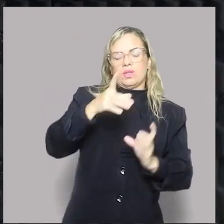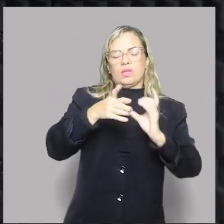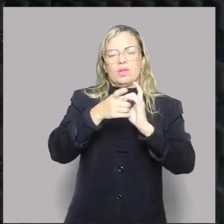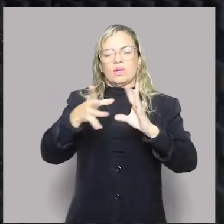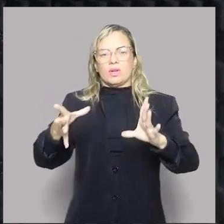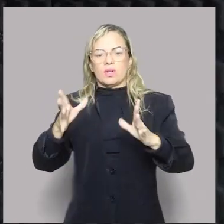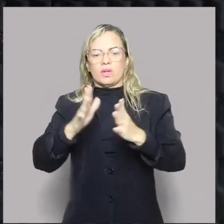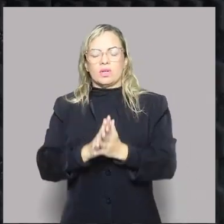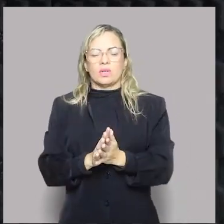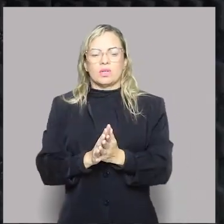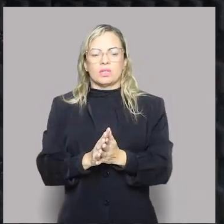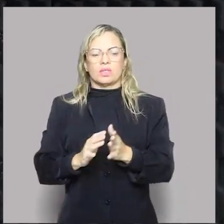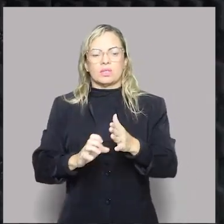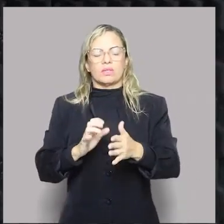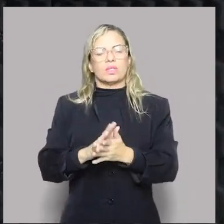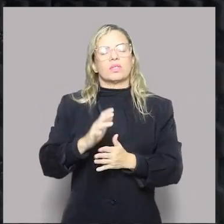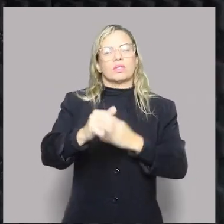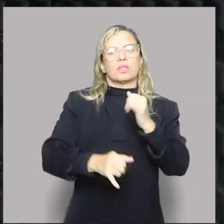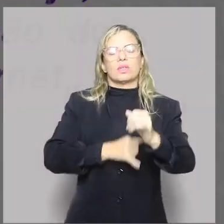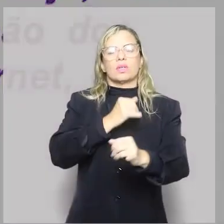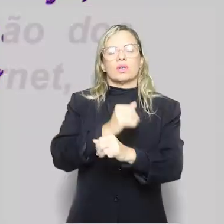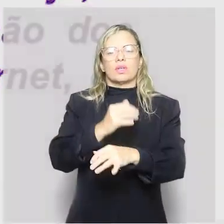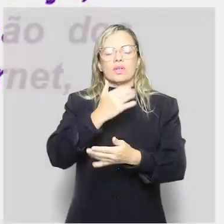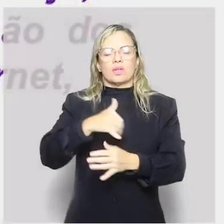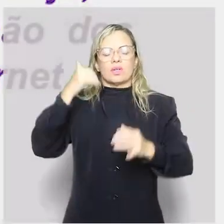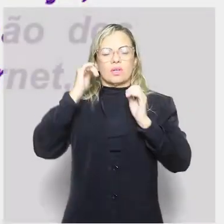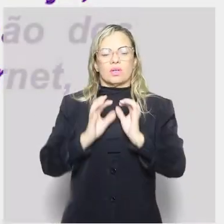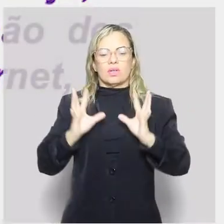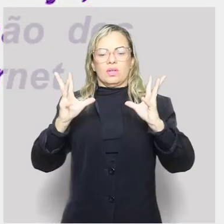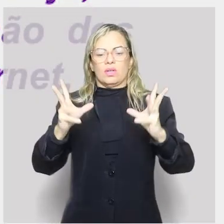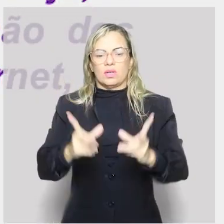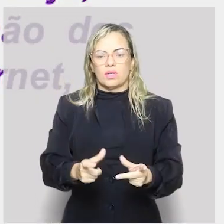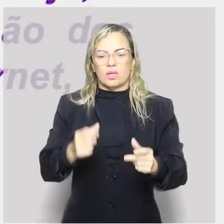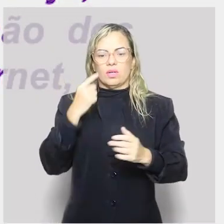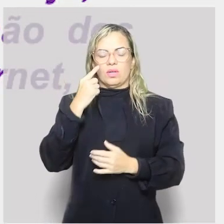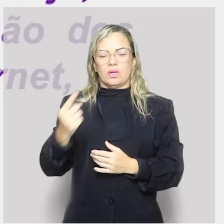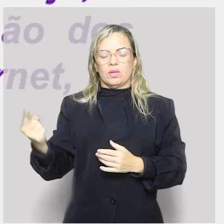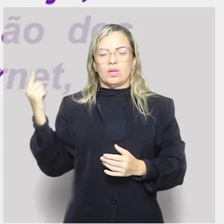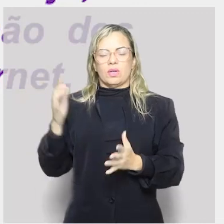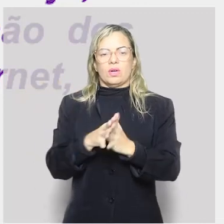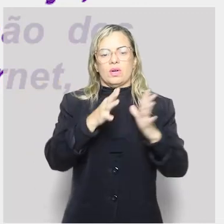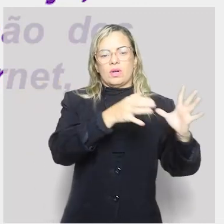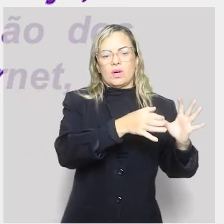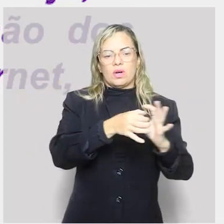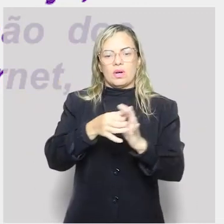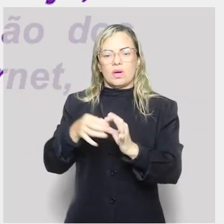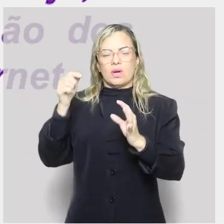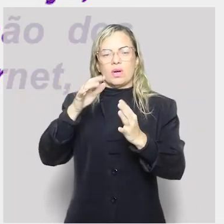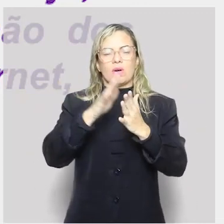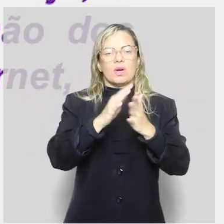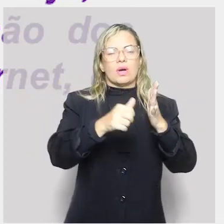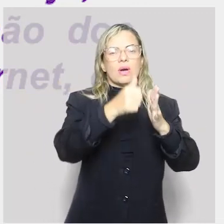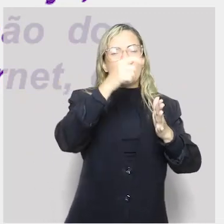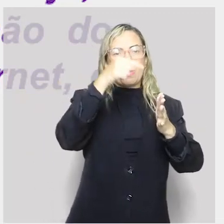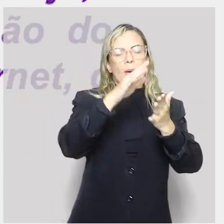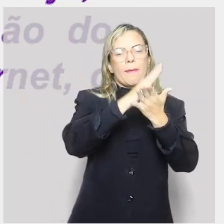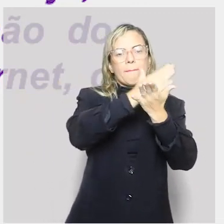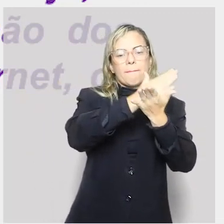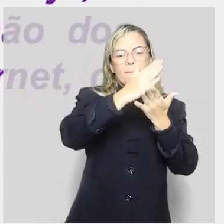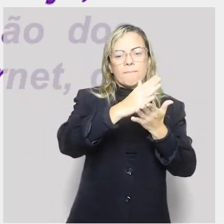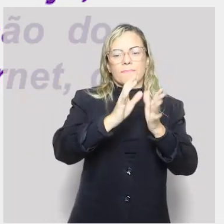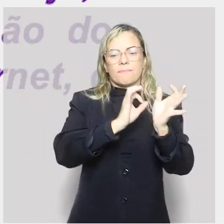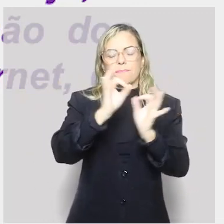lá. Olha aí, pertinente a esse contexto analítico, aqui eu tenho um elemento de uma